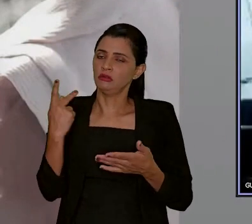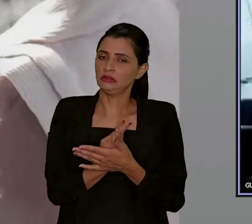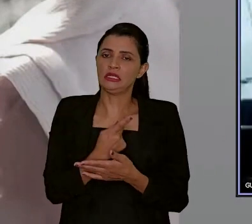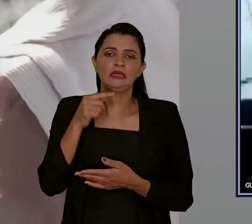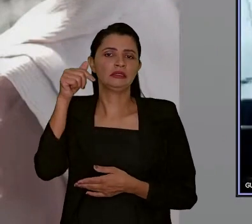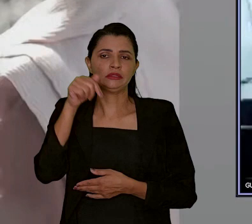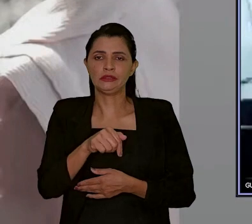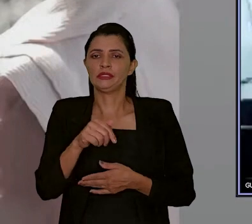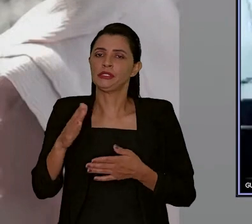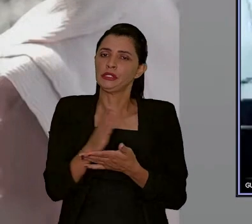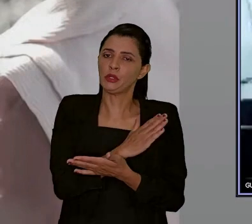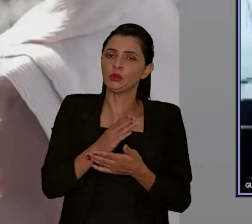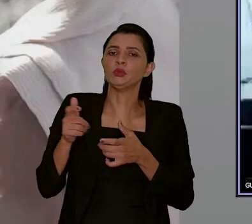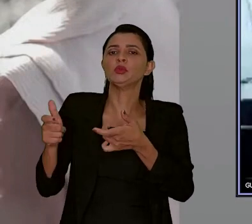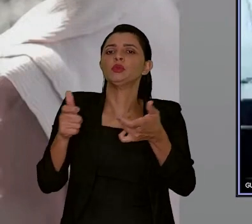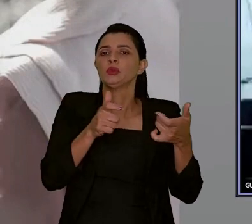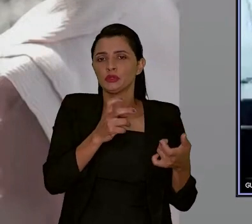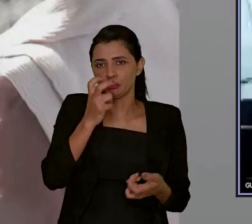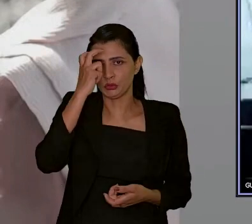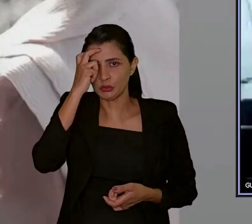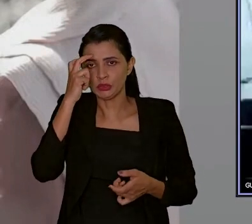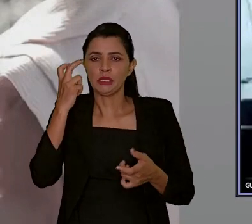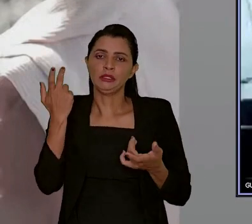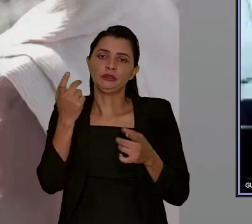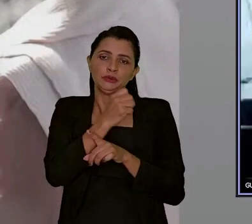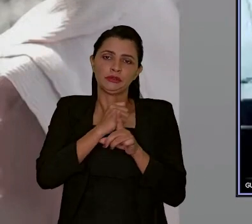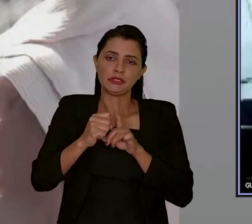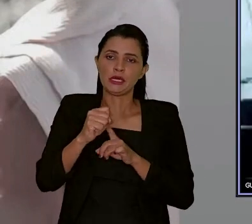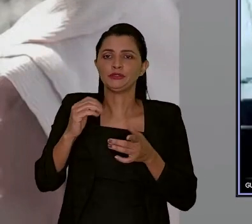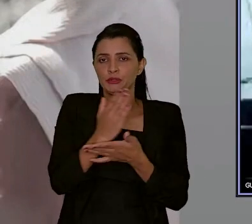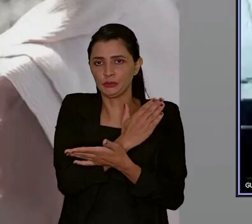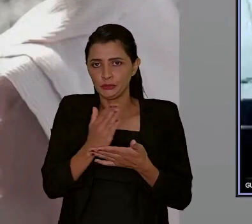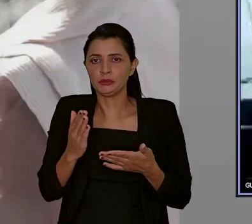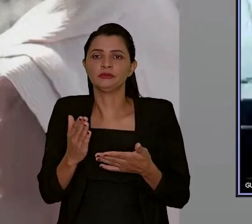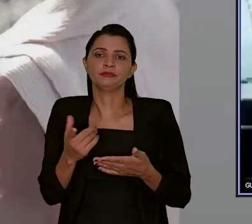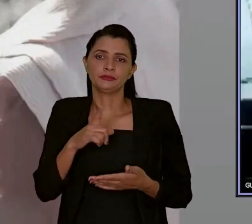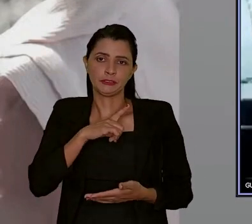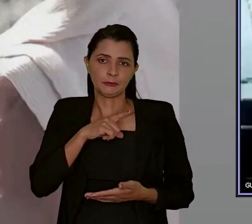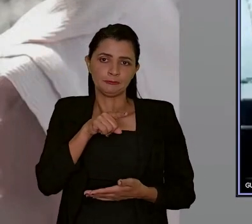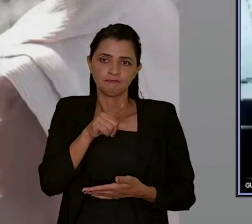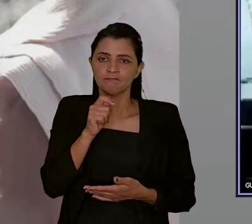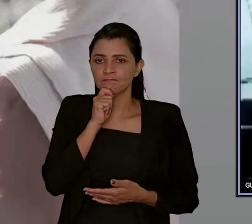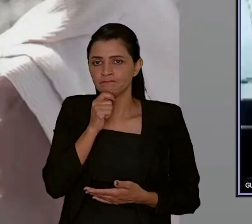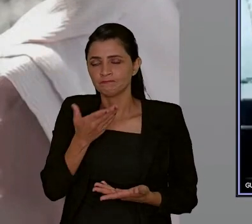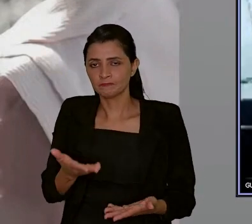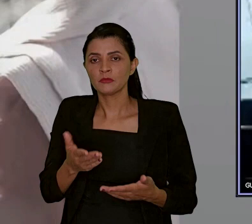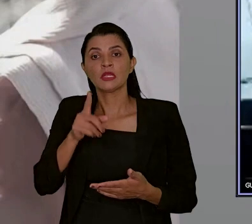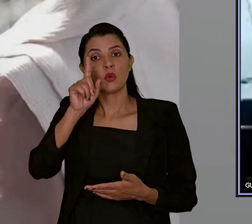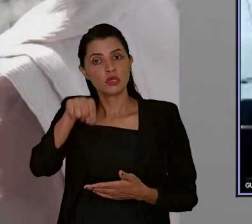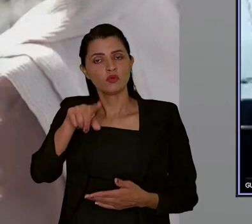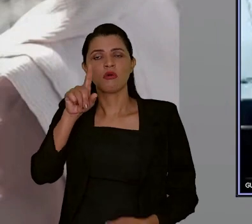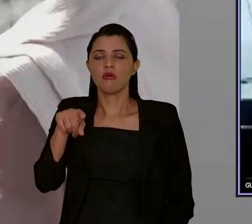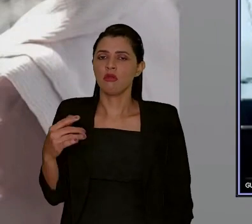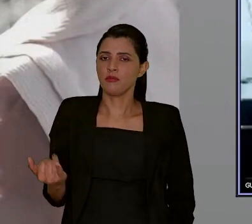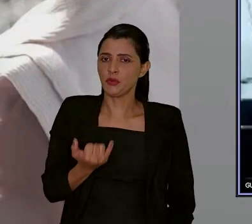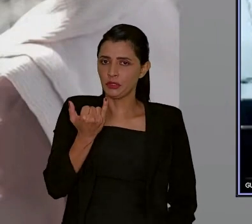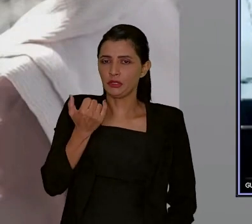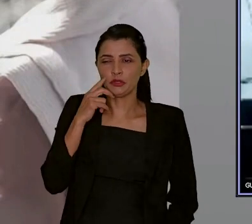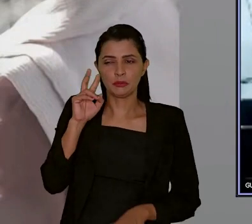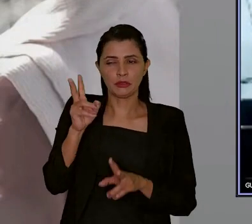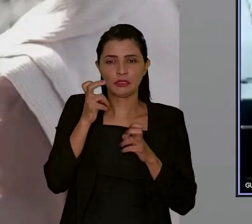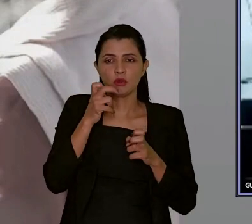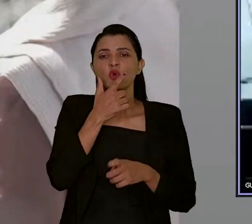culturas, algumas sociedades. Então, esse é um ponto que me parece fundamental. Outro prazo, o prazo de 1